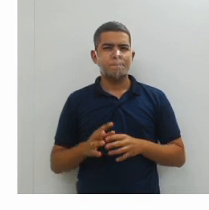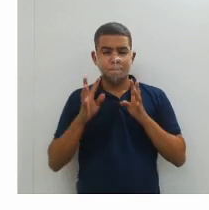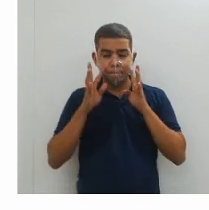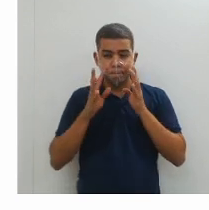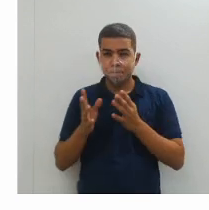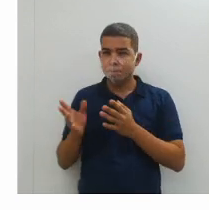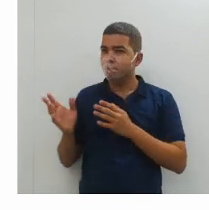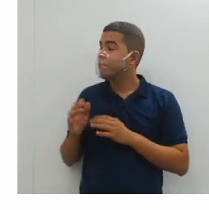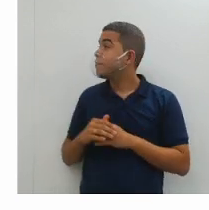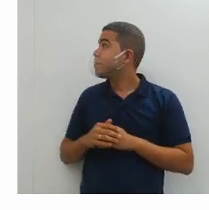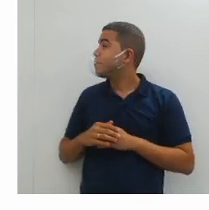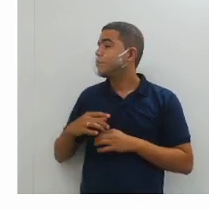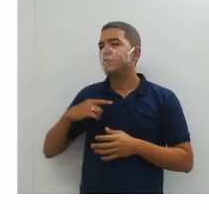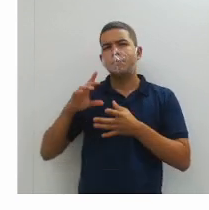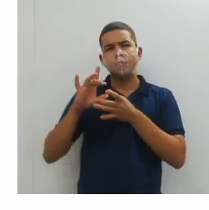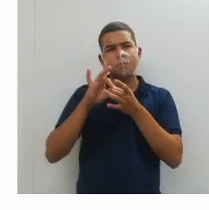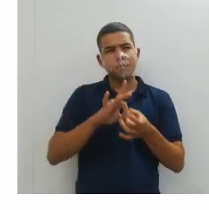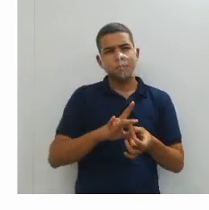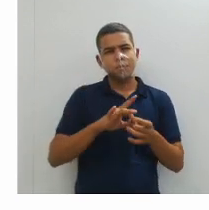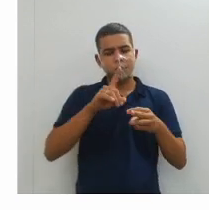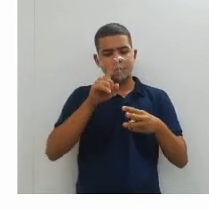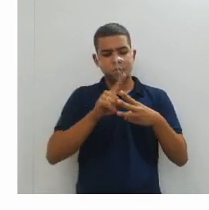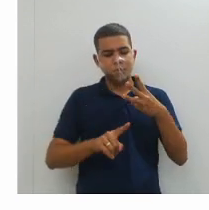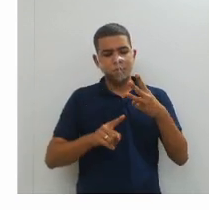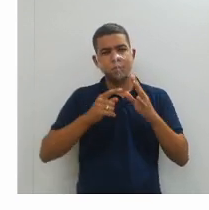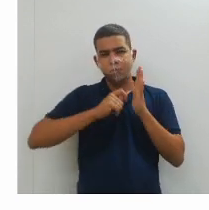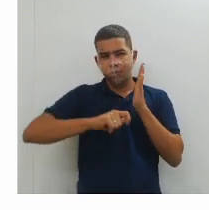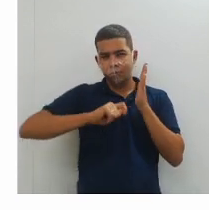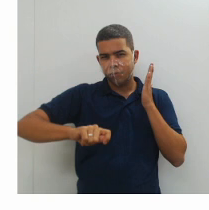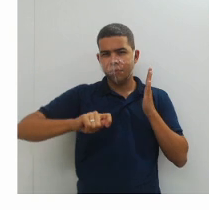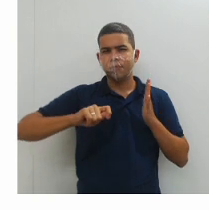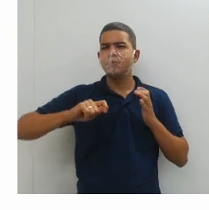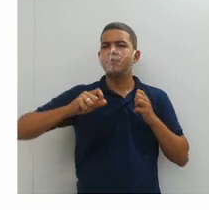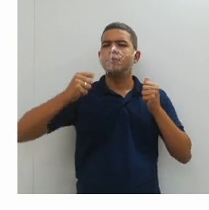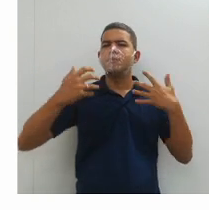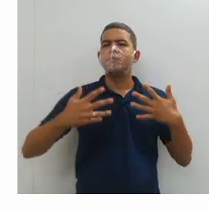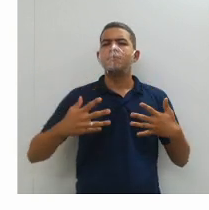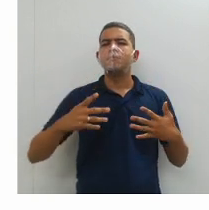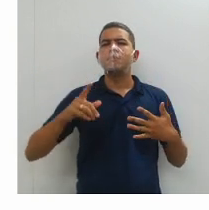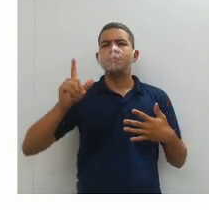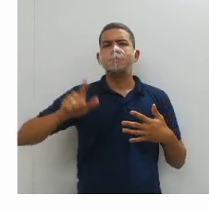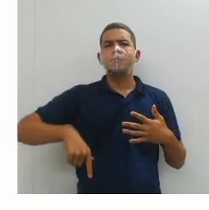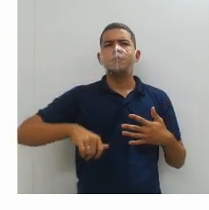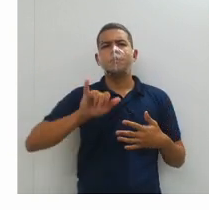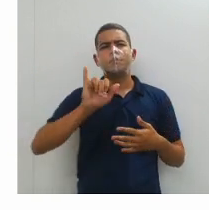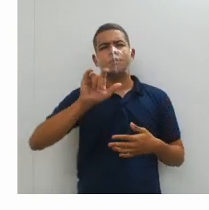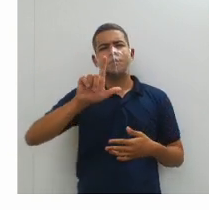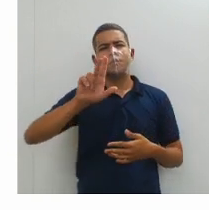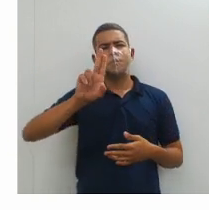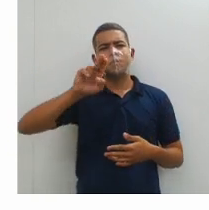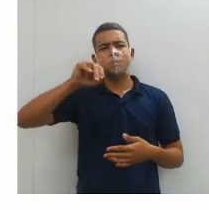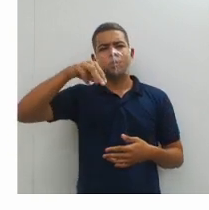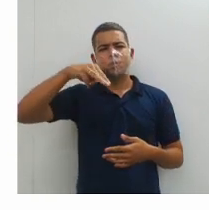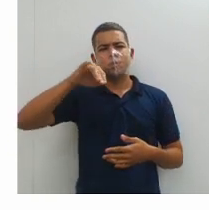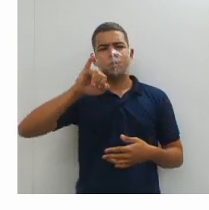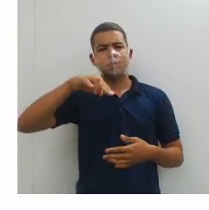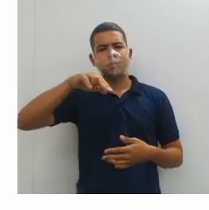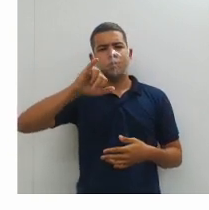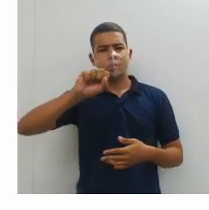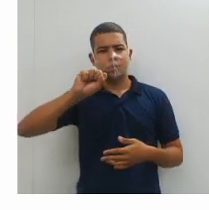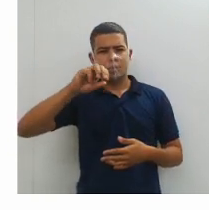O contexto em que esses 3 autores aparecem é um contexto de iluminismo, tá certo, gente? Então,